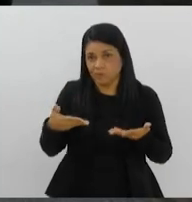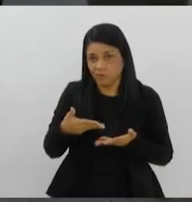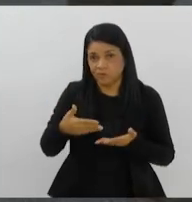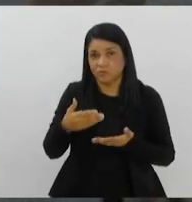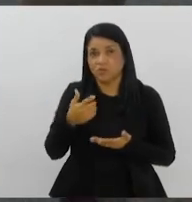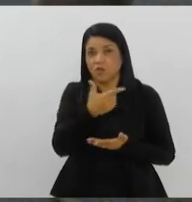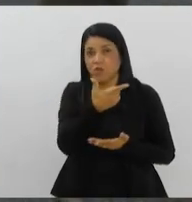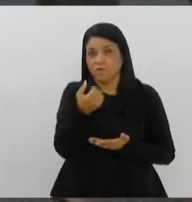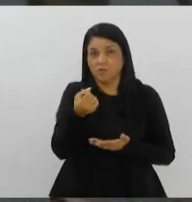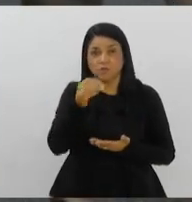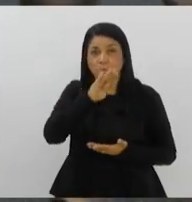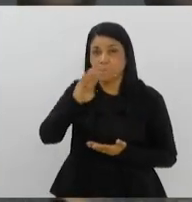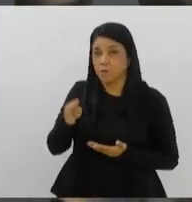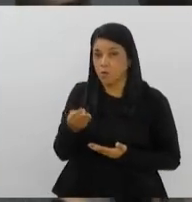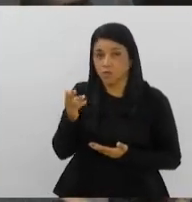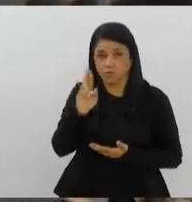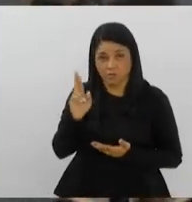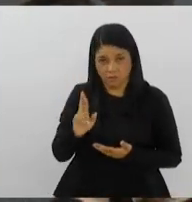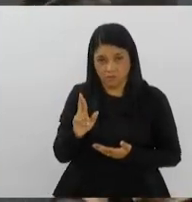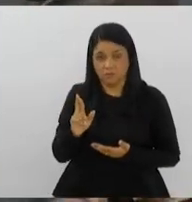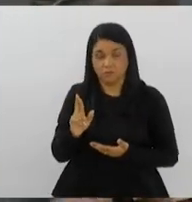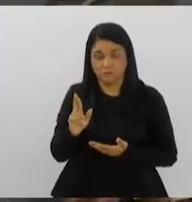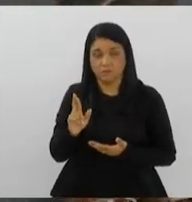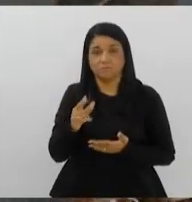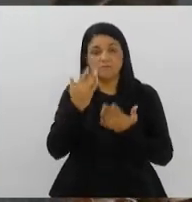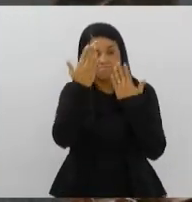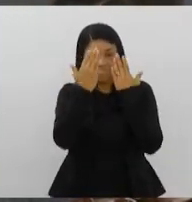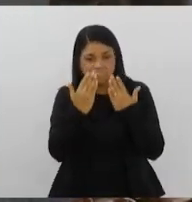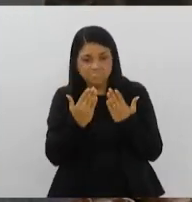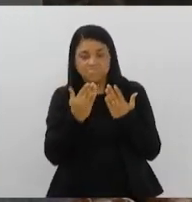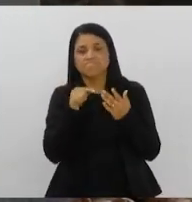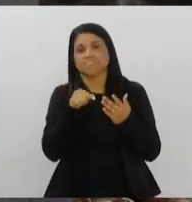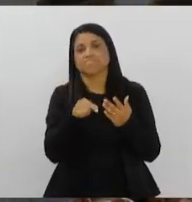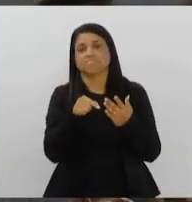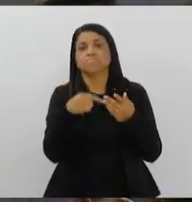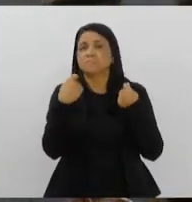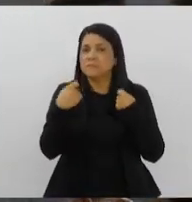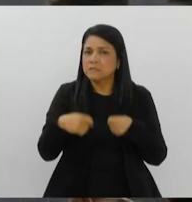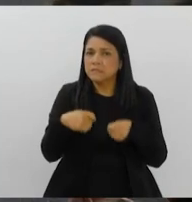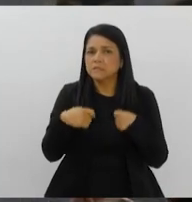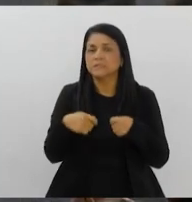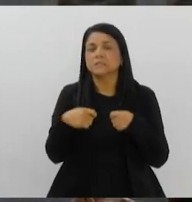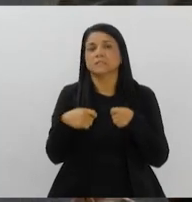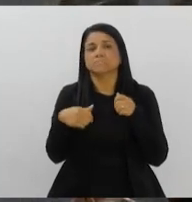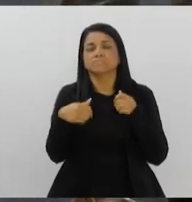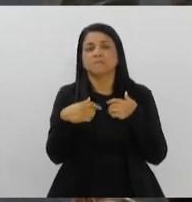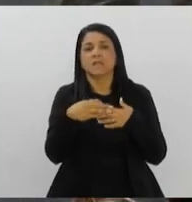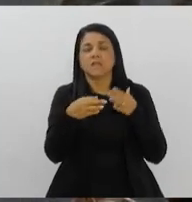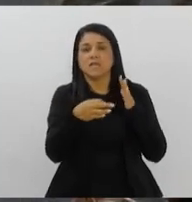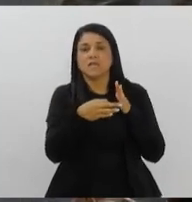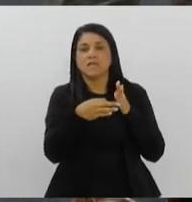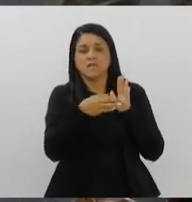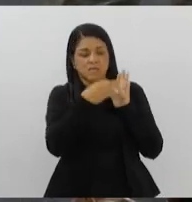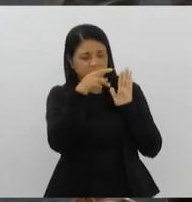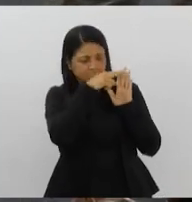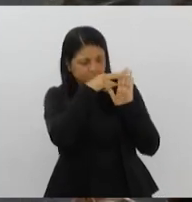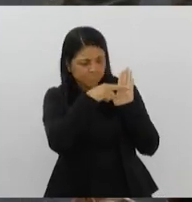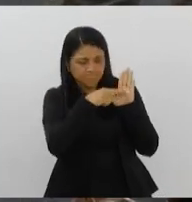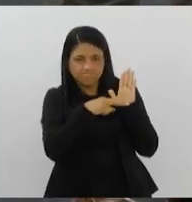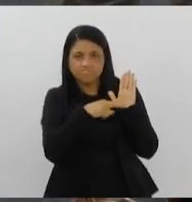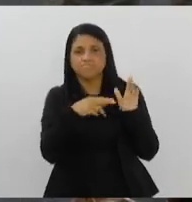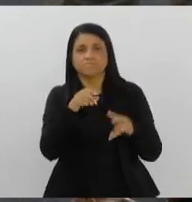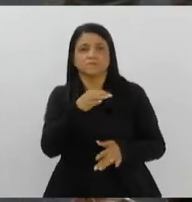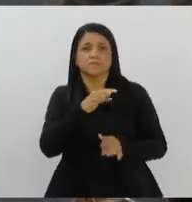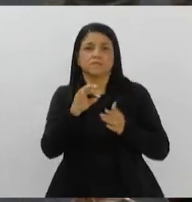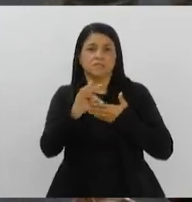20 bilhões de reais e que nós verificamos que é preciso critérios mais técnicos que